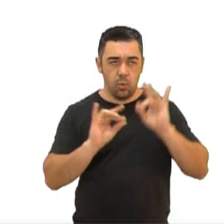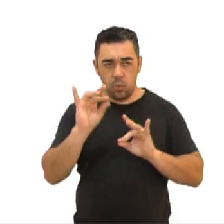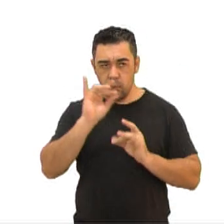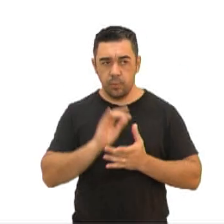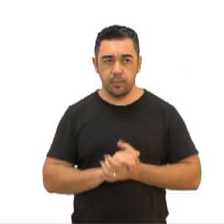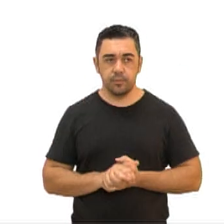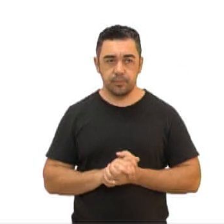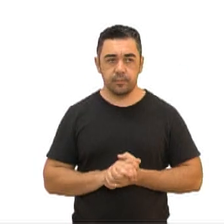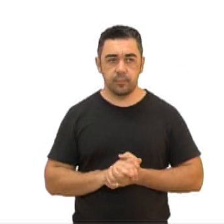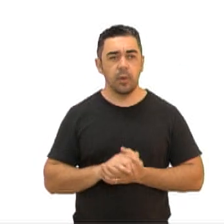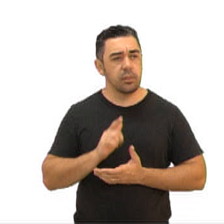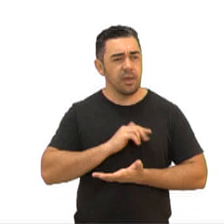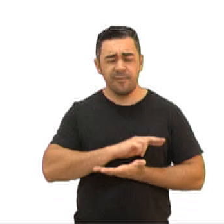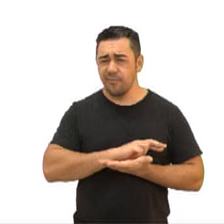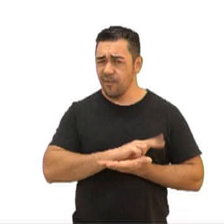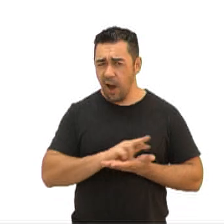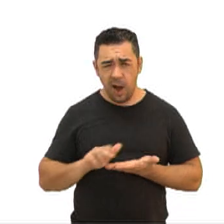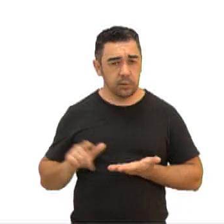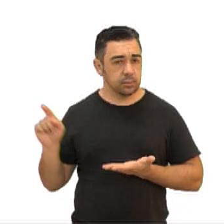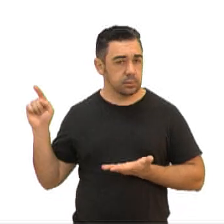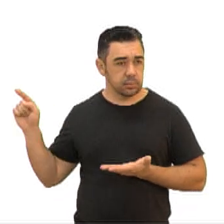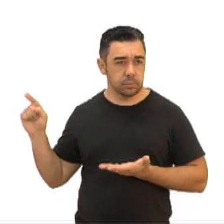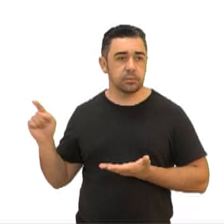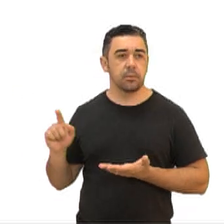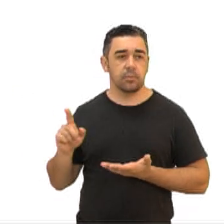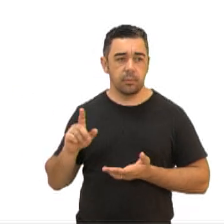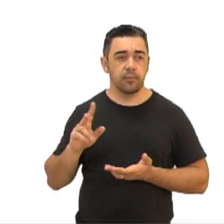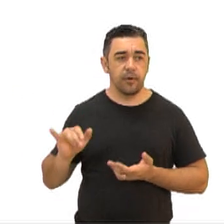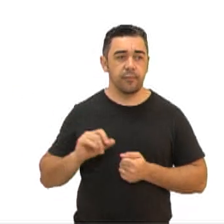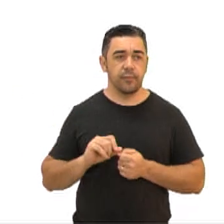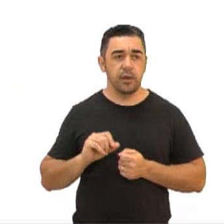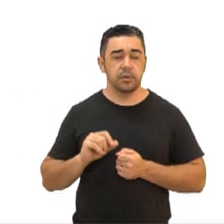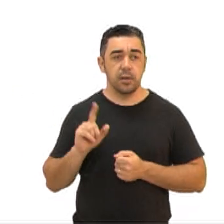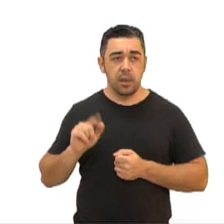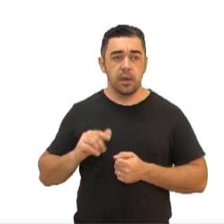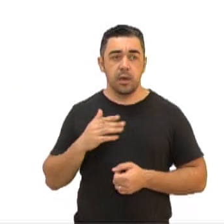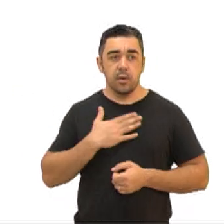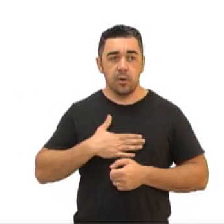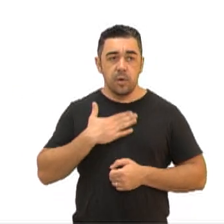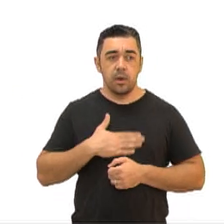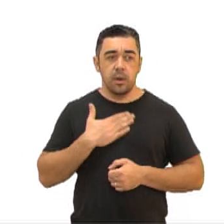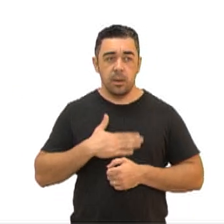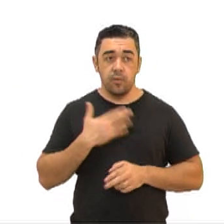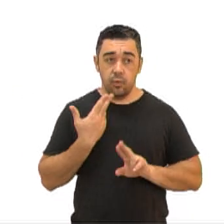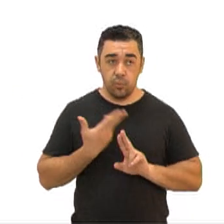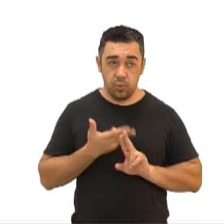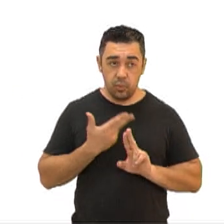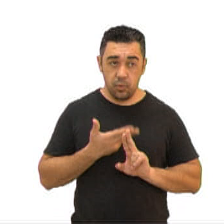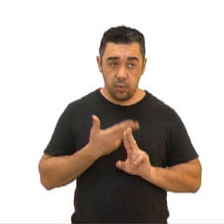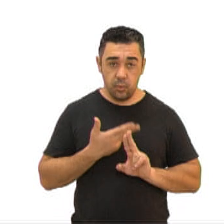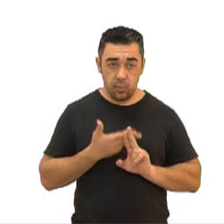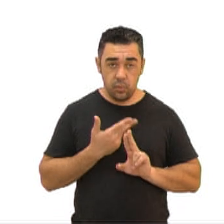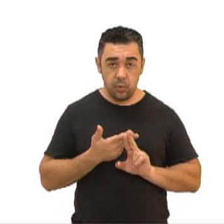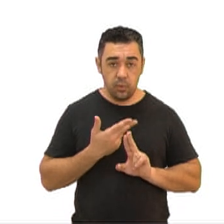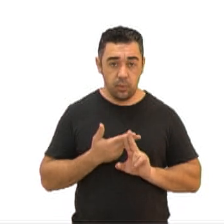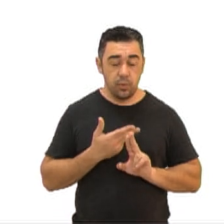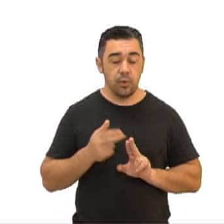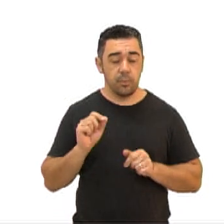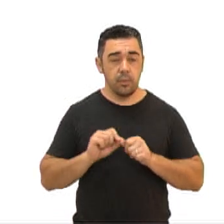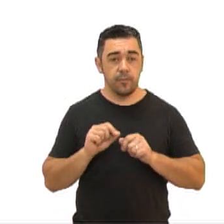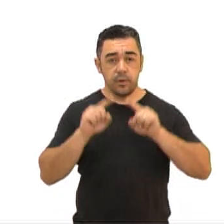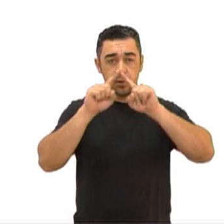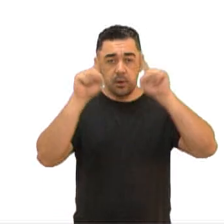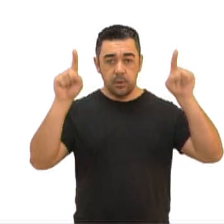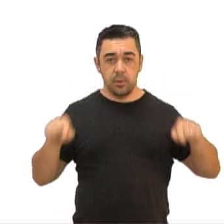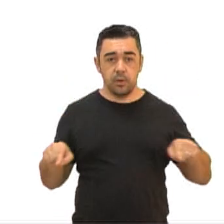A guitarra, como eu falei, vai aparecer em vários trabalhos. Um elemento que eles usavam bastante para fazer as obras